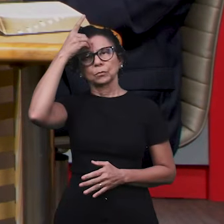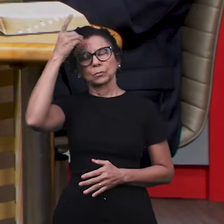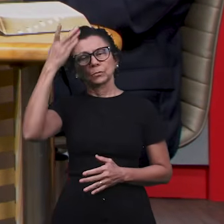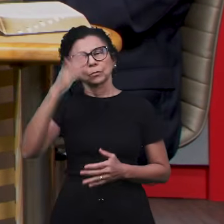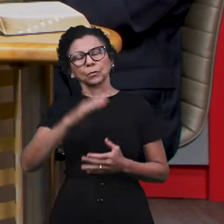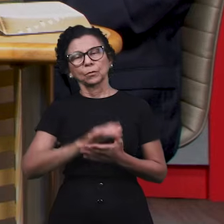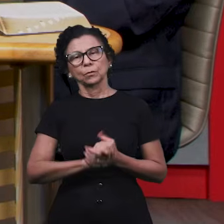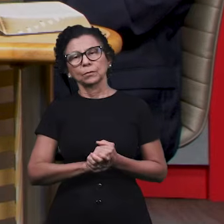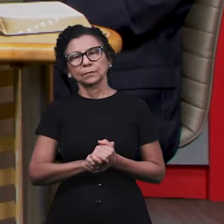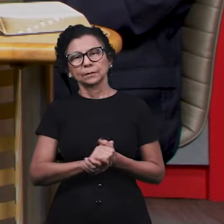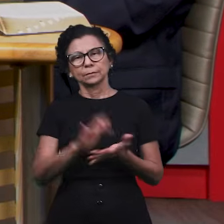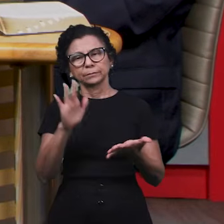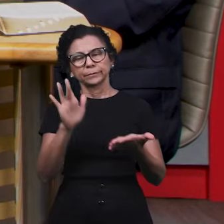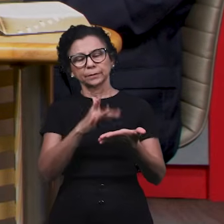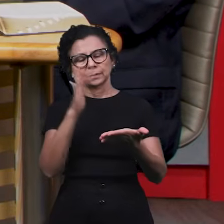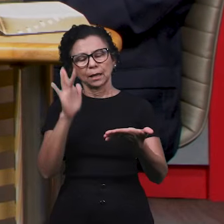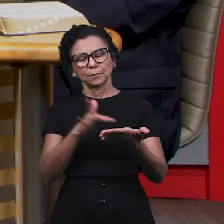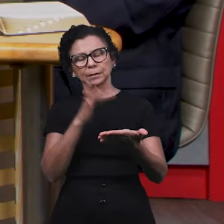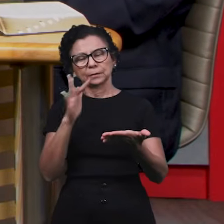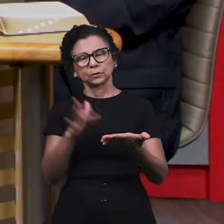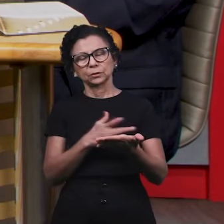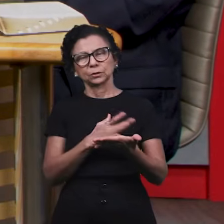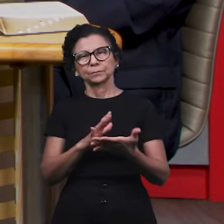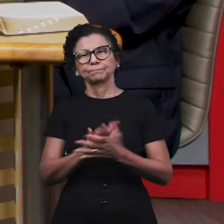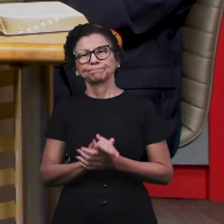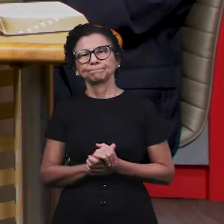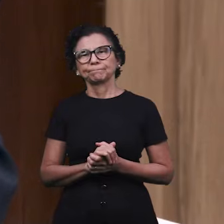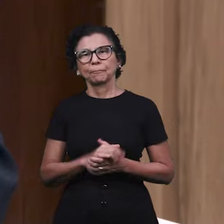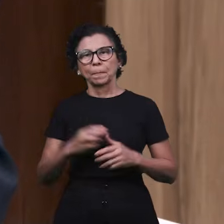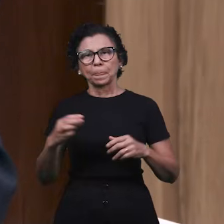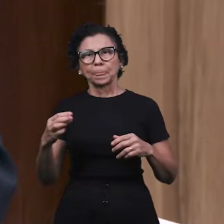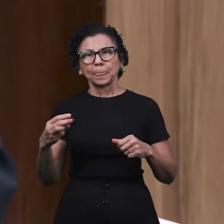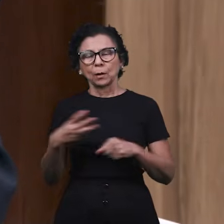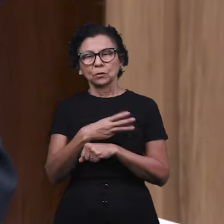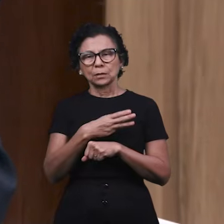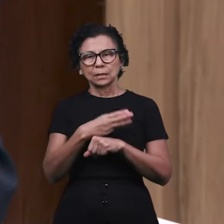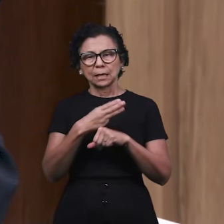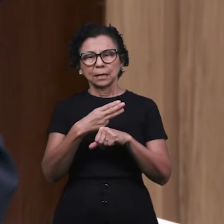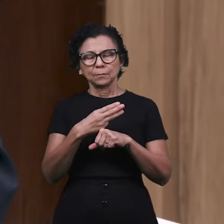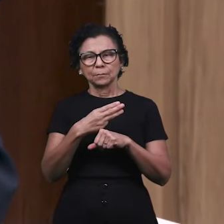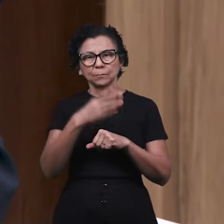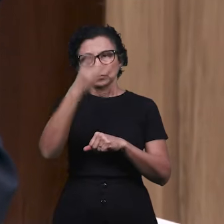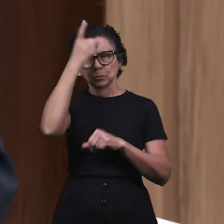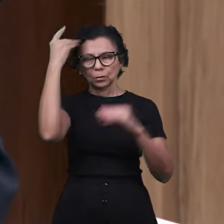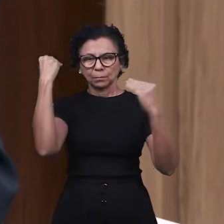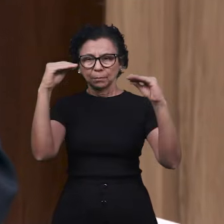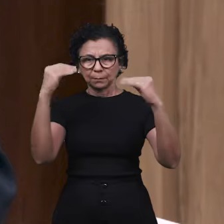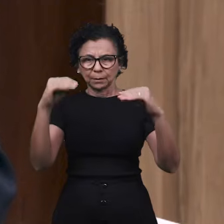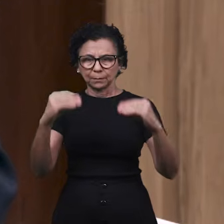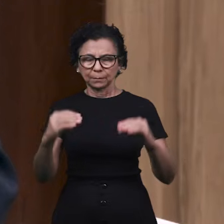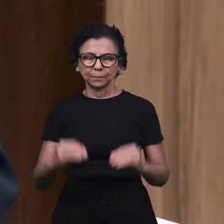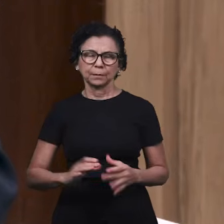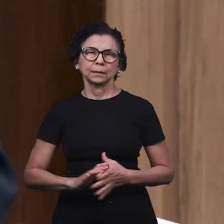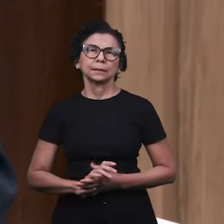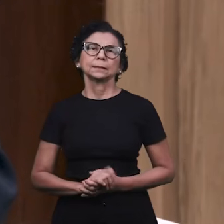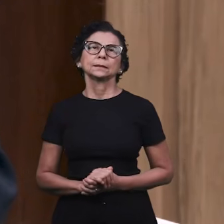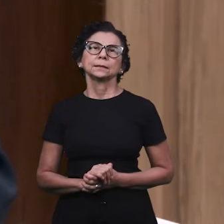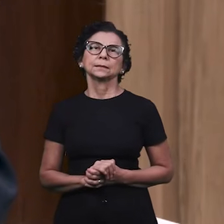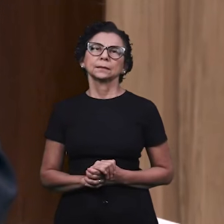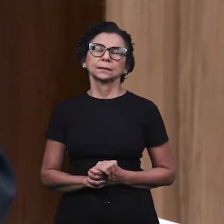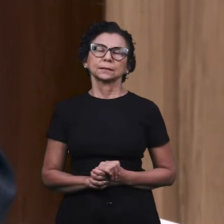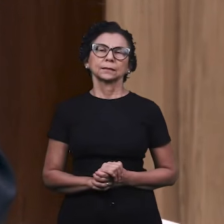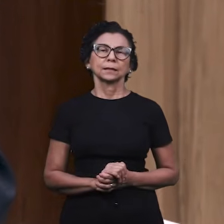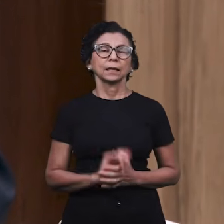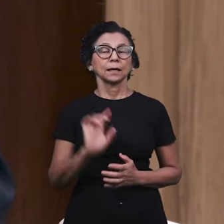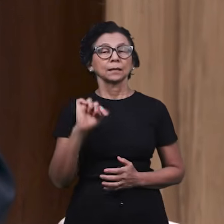cada um envia a mensagem para o grupo, e ali tem um horário que a gente tem que olhar aquilo ali, estudar direitinho os dons, né, para entregar os dons.